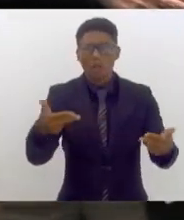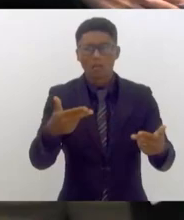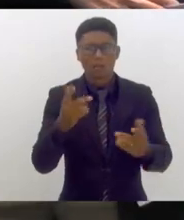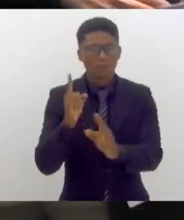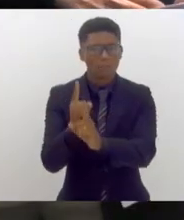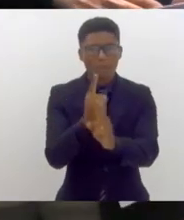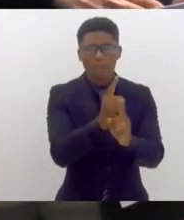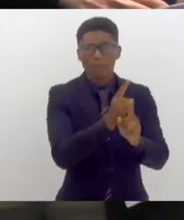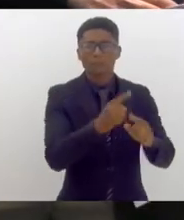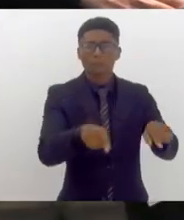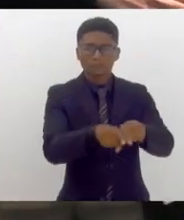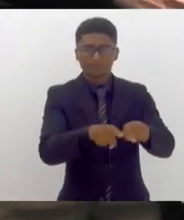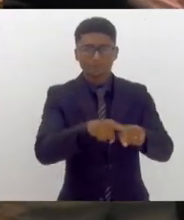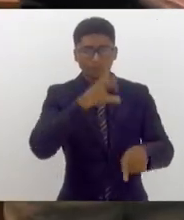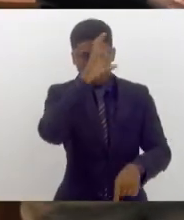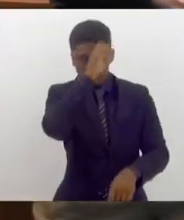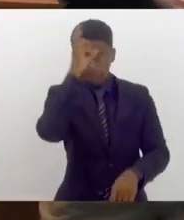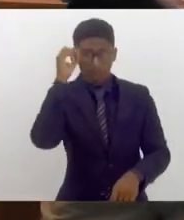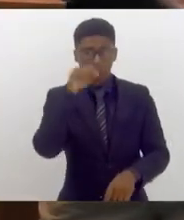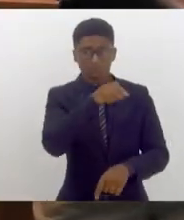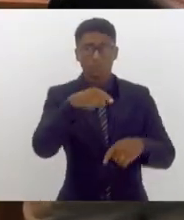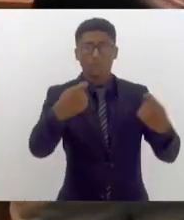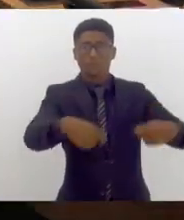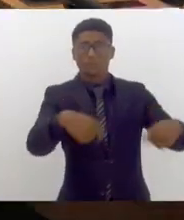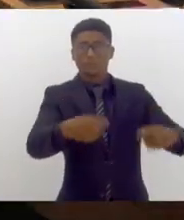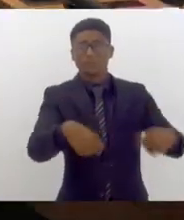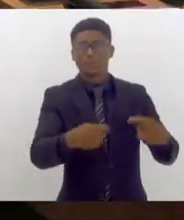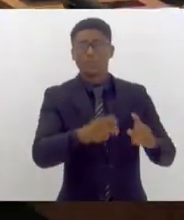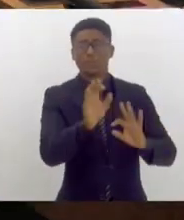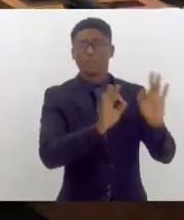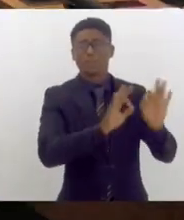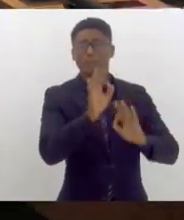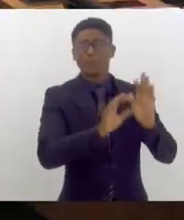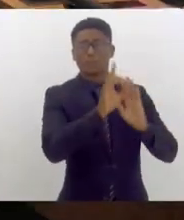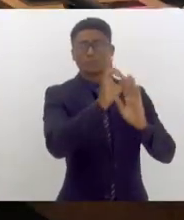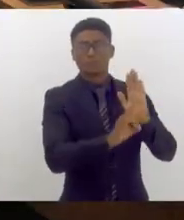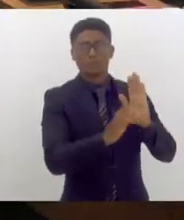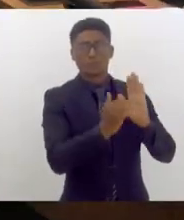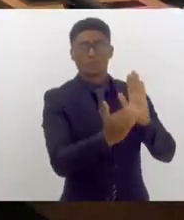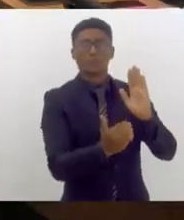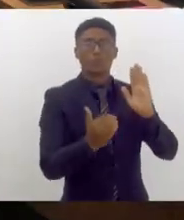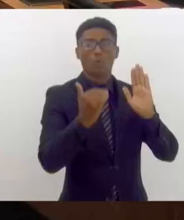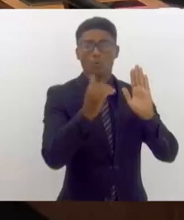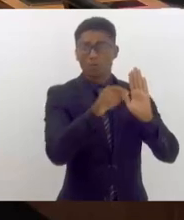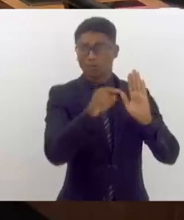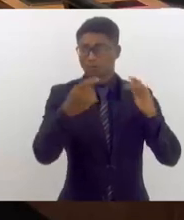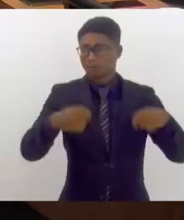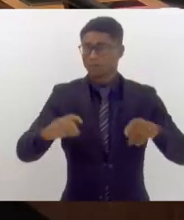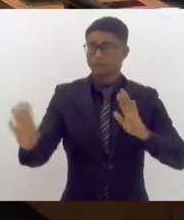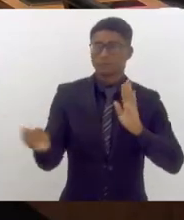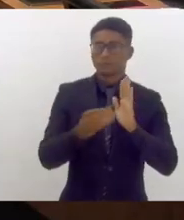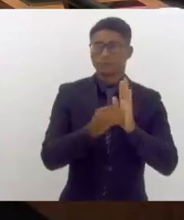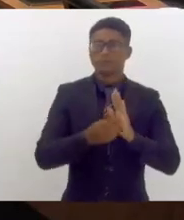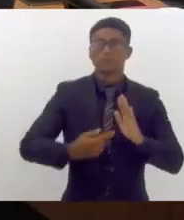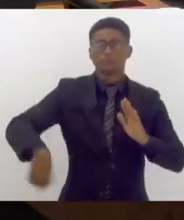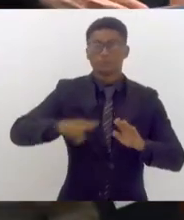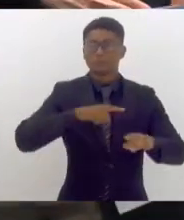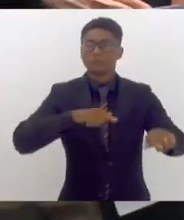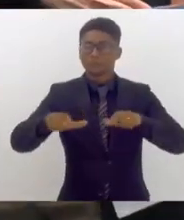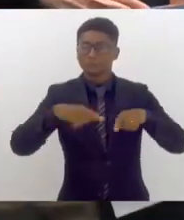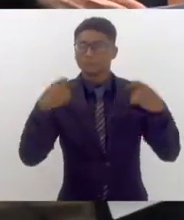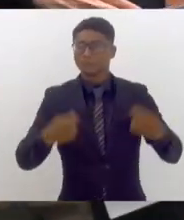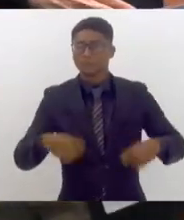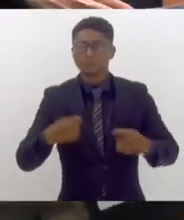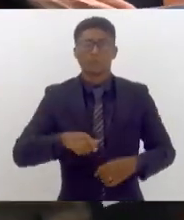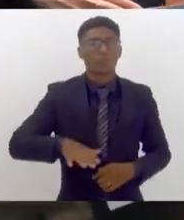as diretrizes do mapeamento de risco nos seus planos diretores, nas leis orgânicas do município. O que a gente tem que trabalhar? todos